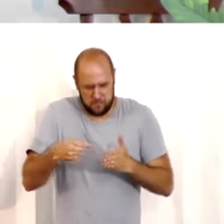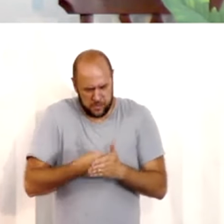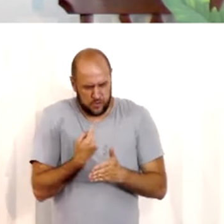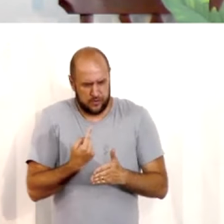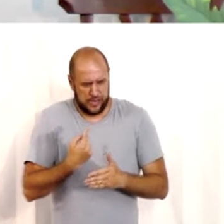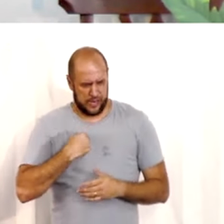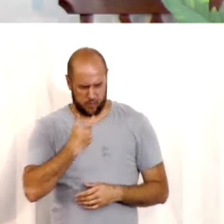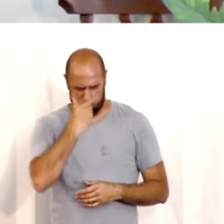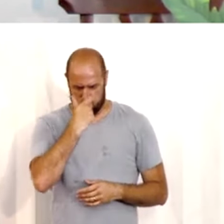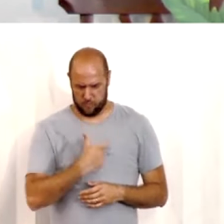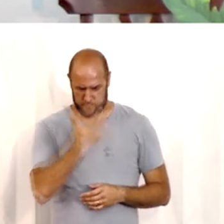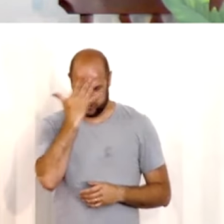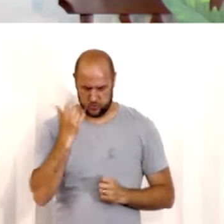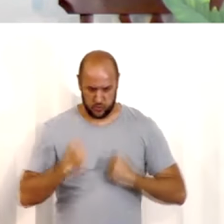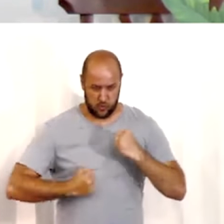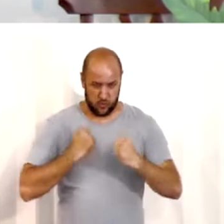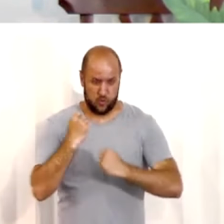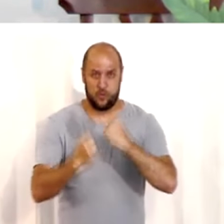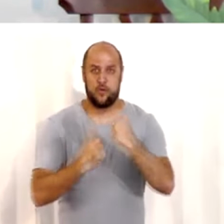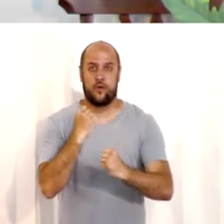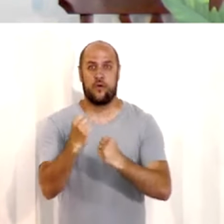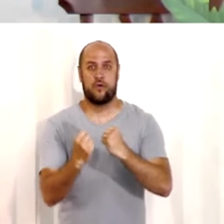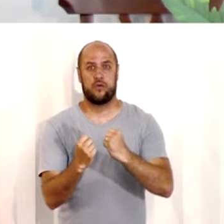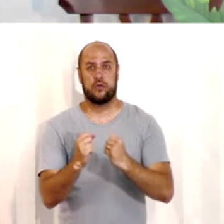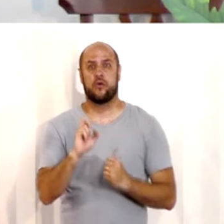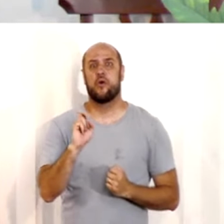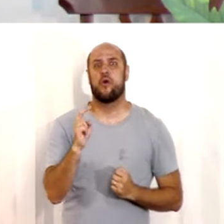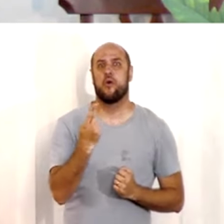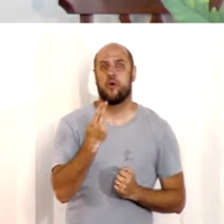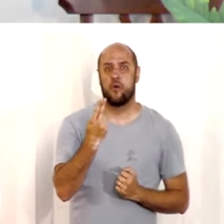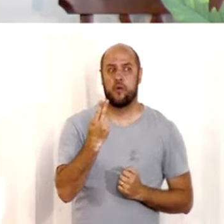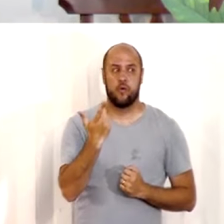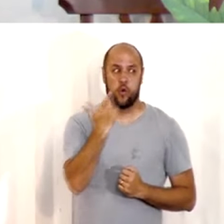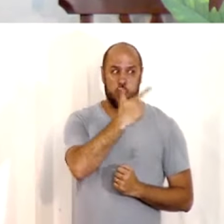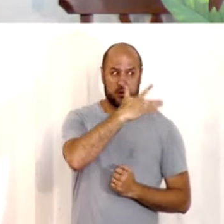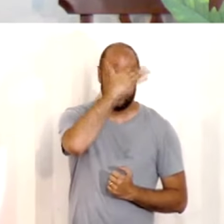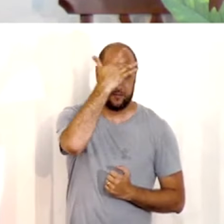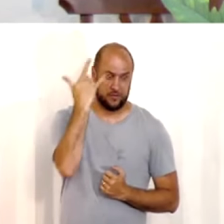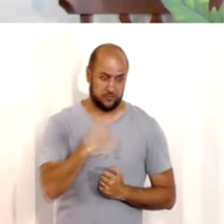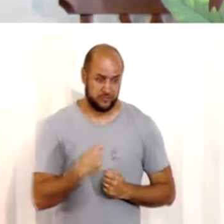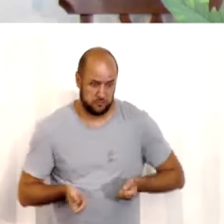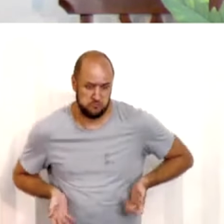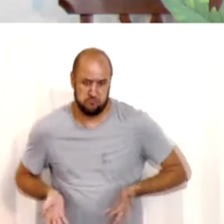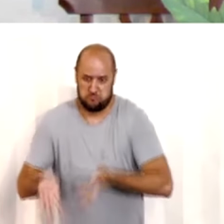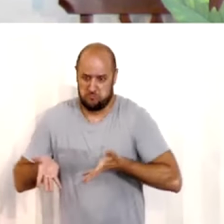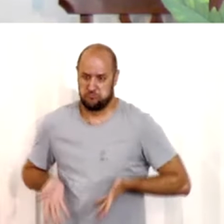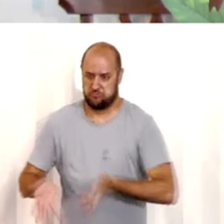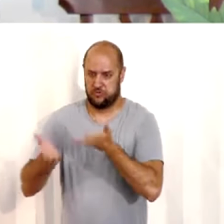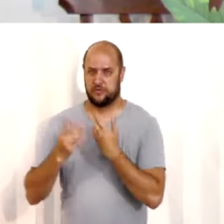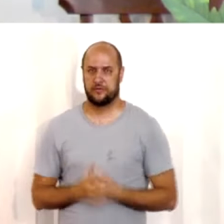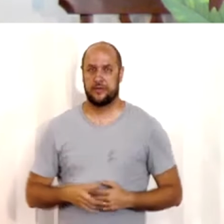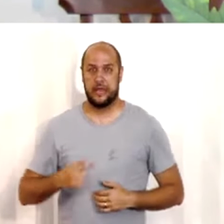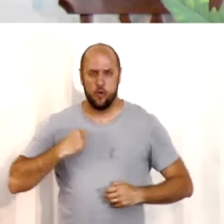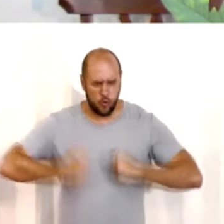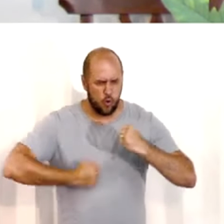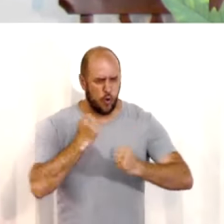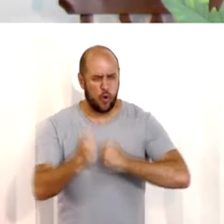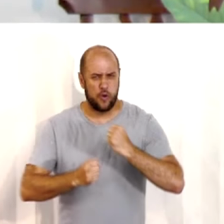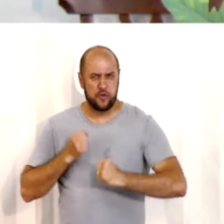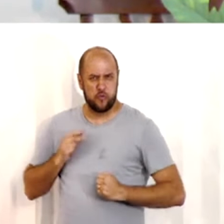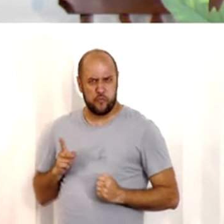tem corrido ou sou alguém que as pessoas precisam me arrastar? Eu sou alguém que corre, que avança, que vai